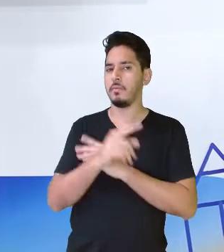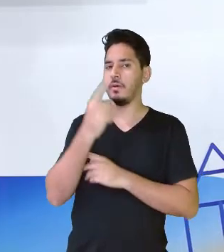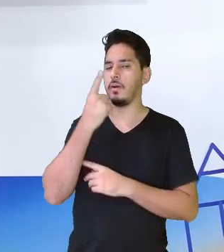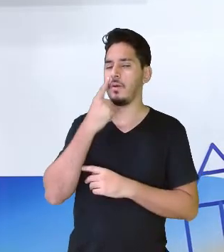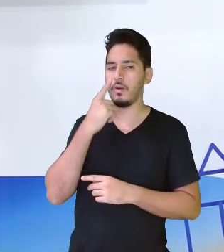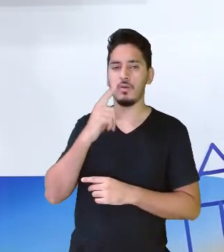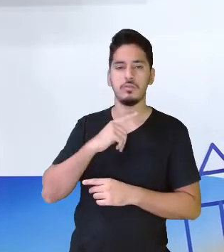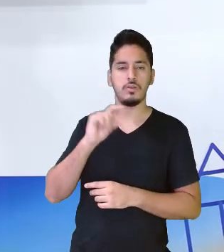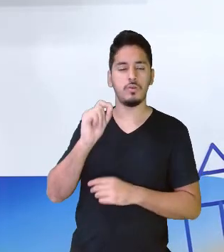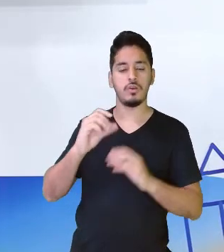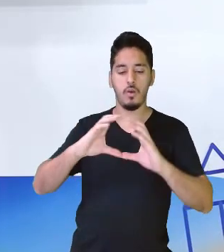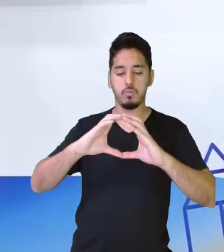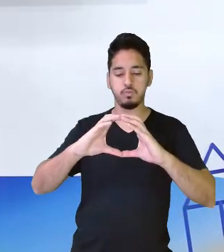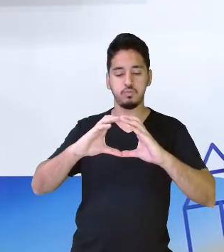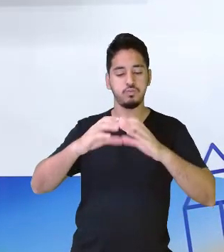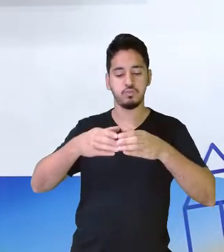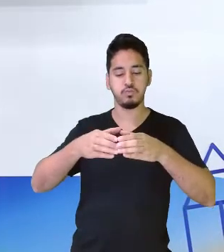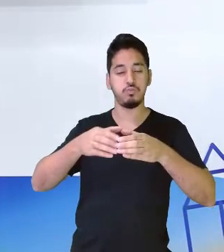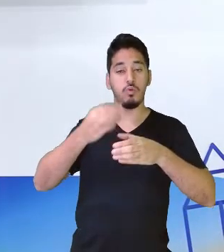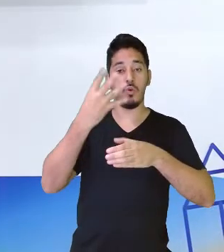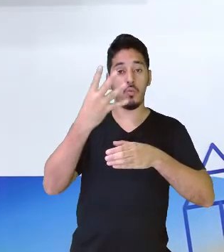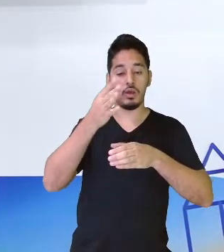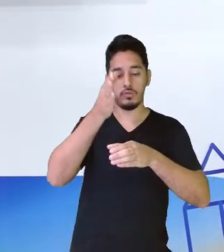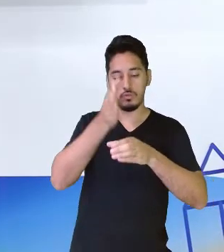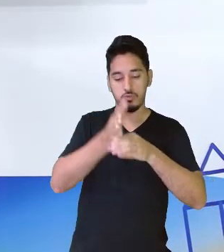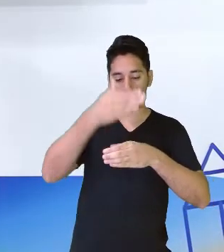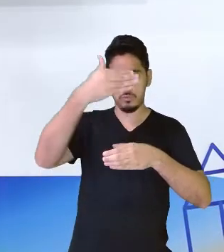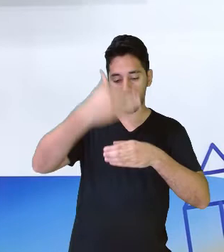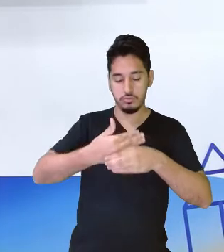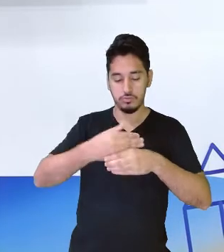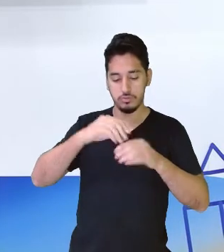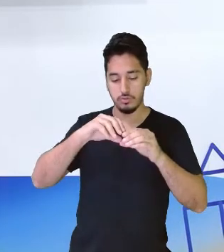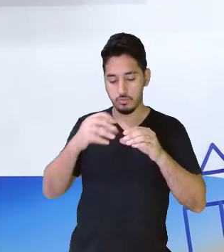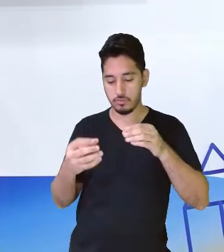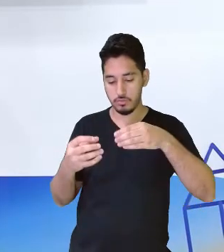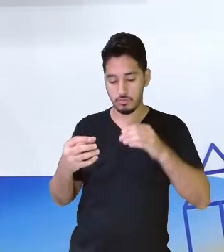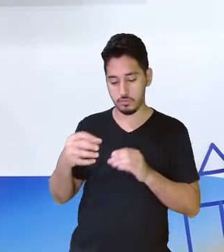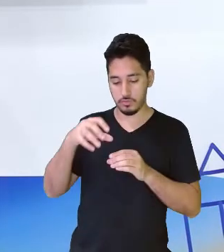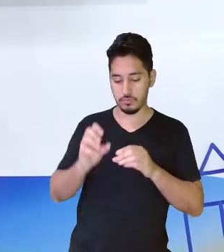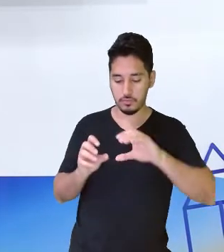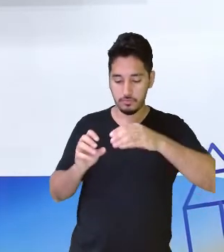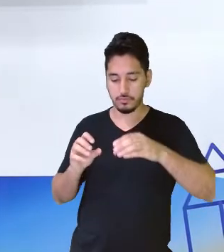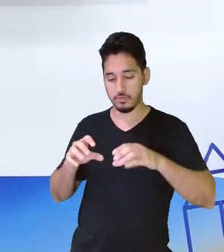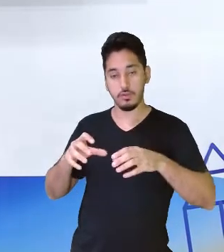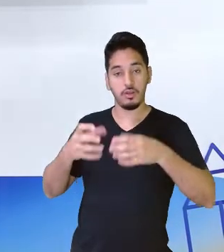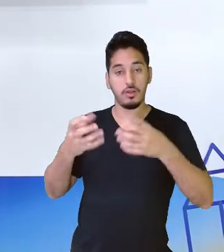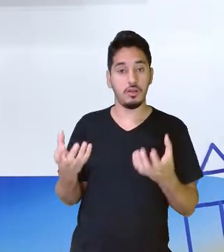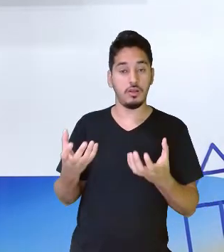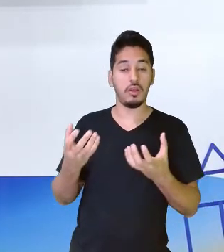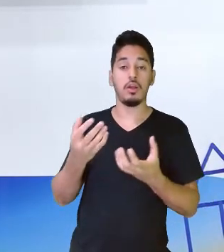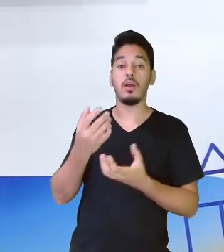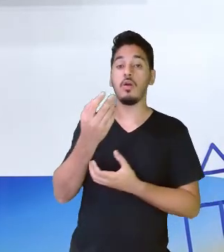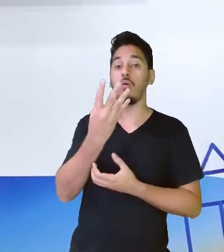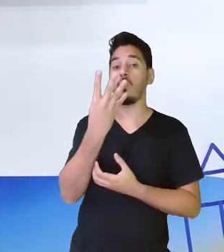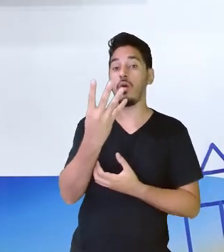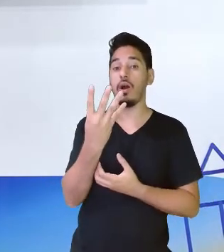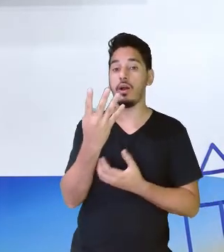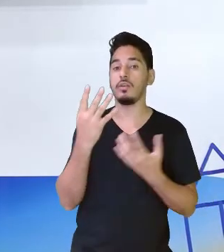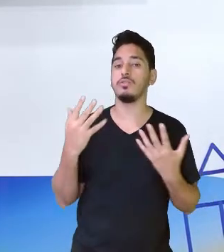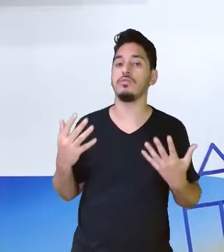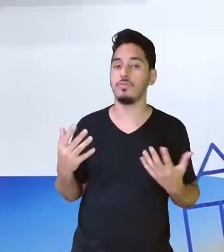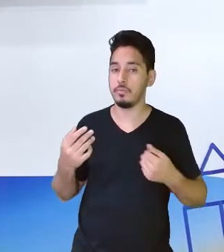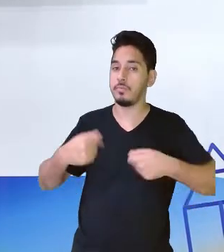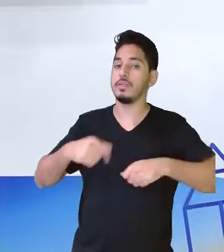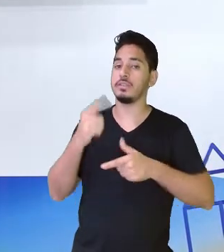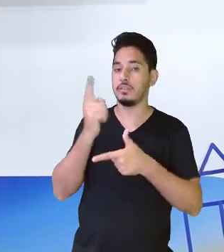imagem, eu tenho o meu disco fracionário representando 1/4, onde eu vou precisar dividir a minha maçã